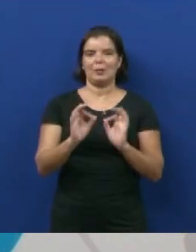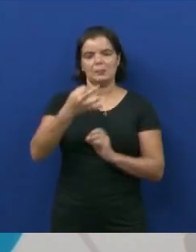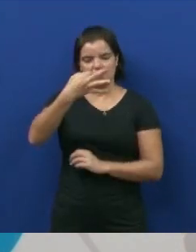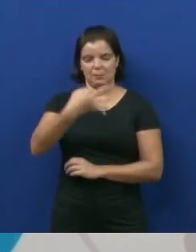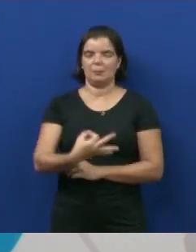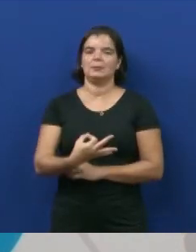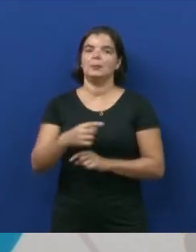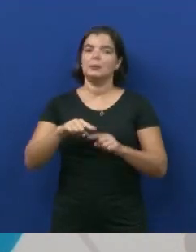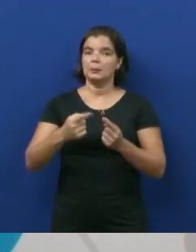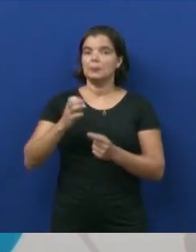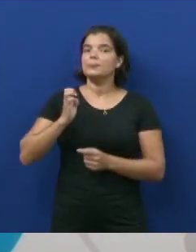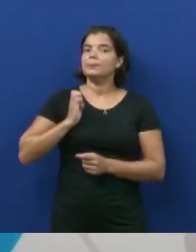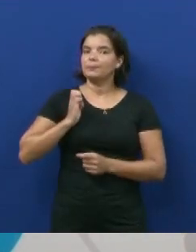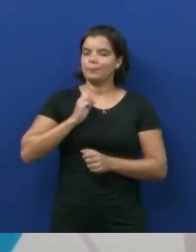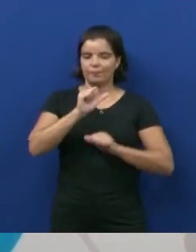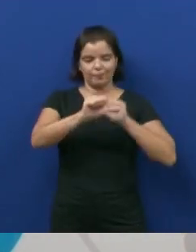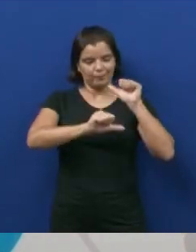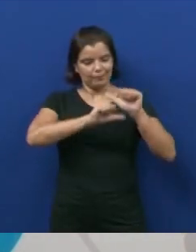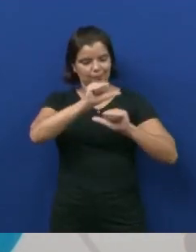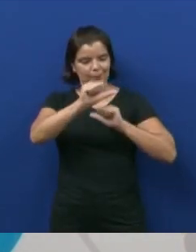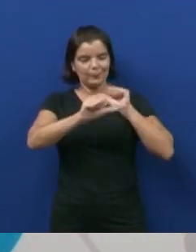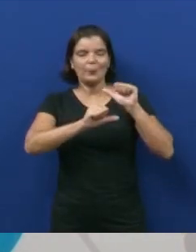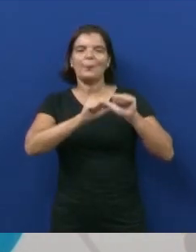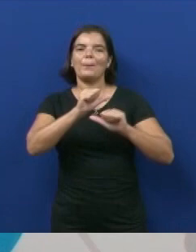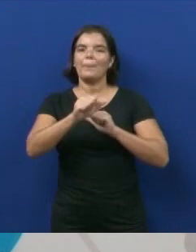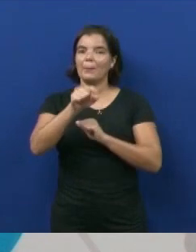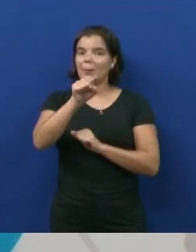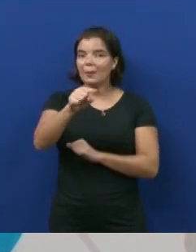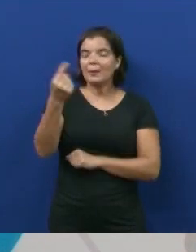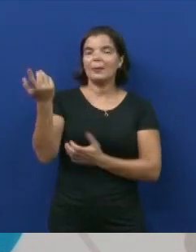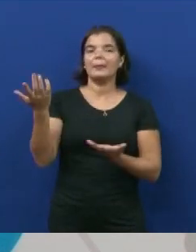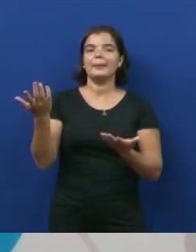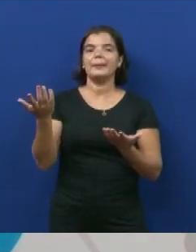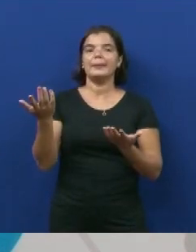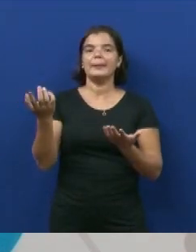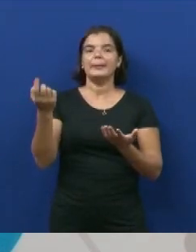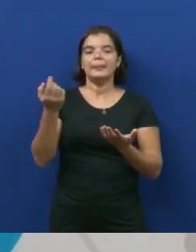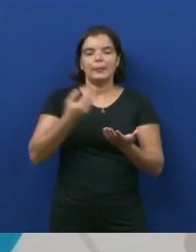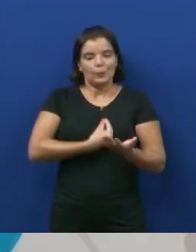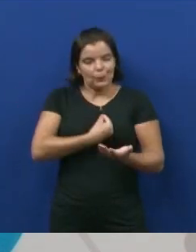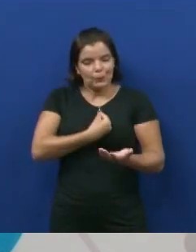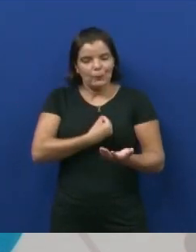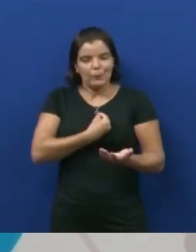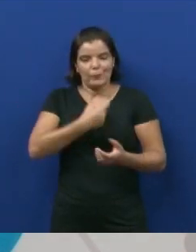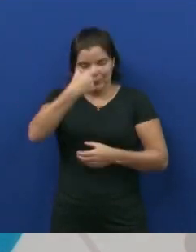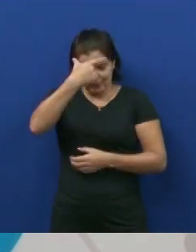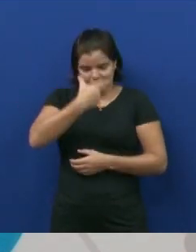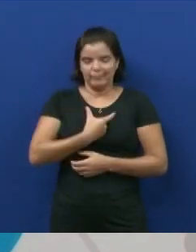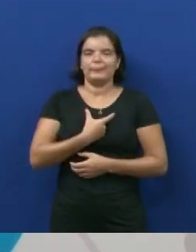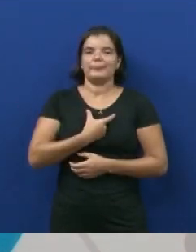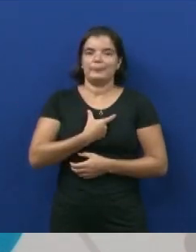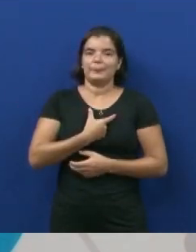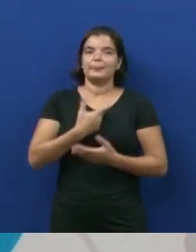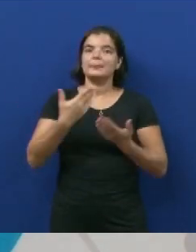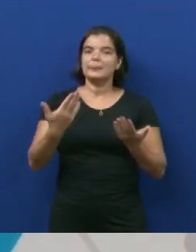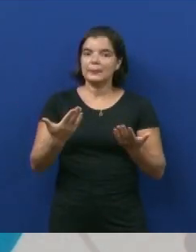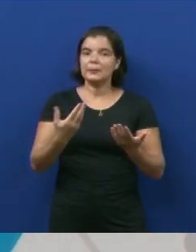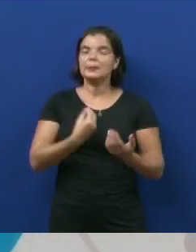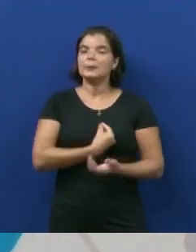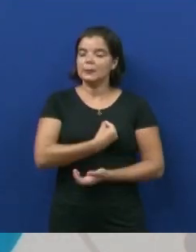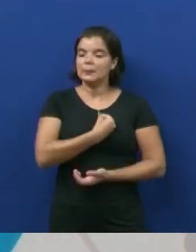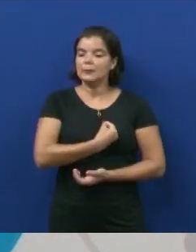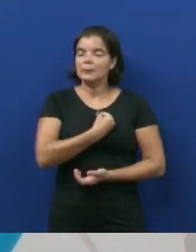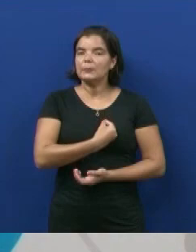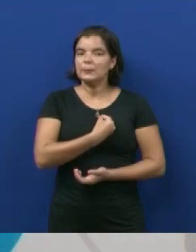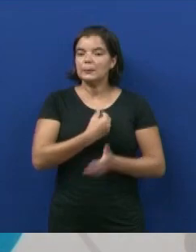honesta. Então a ética ela vai mudar essa forma de você conviver com você mesmo, né? Então essa convivência,